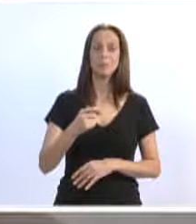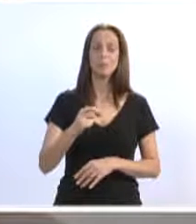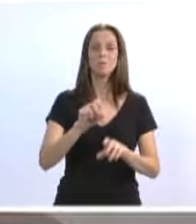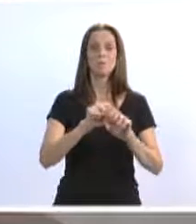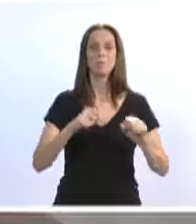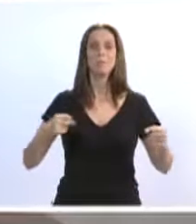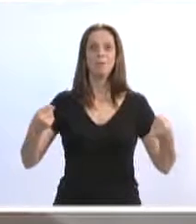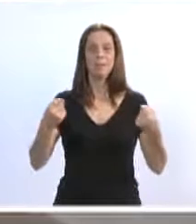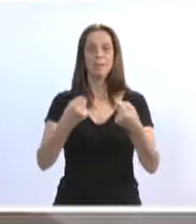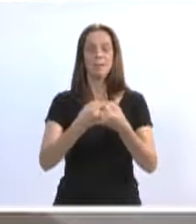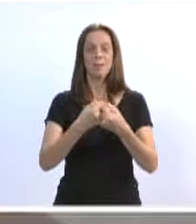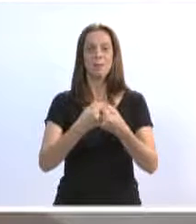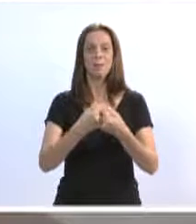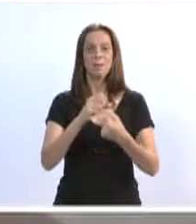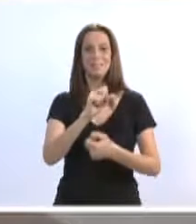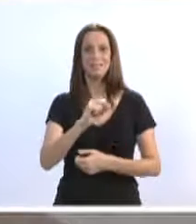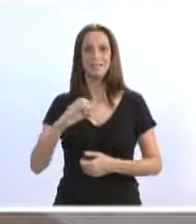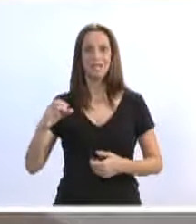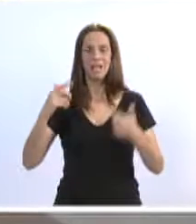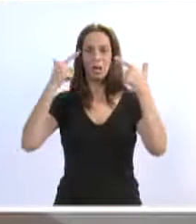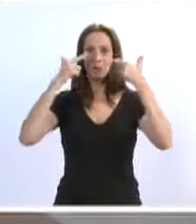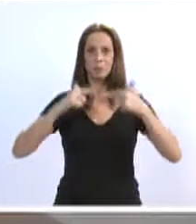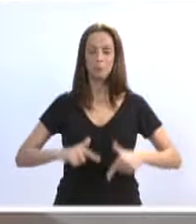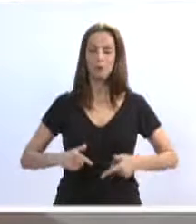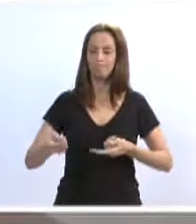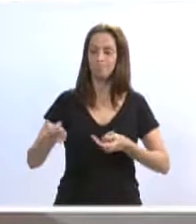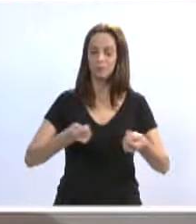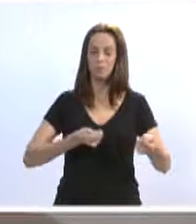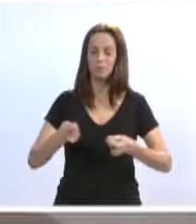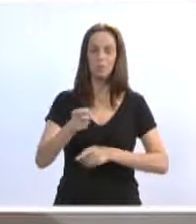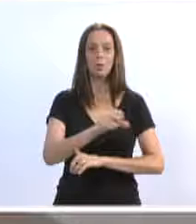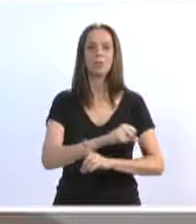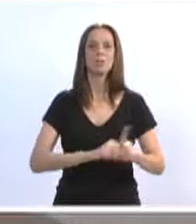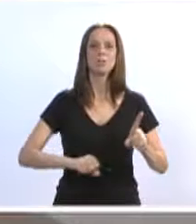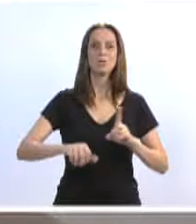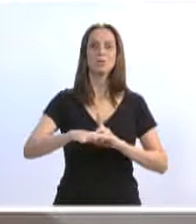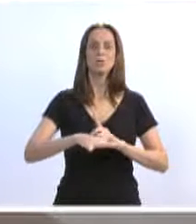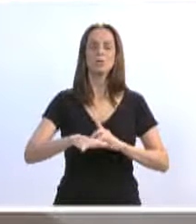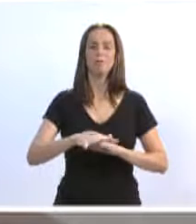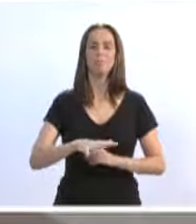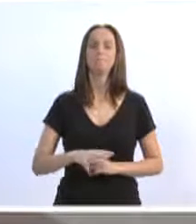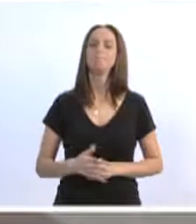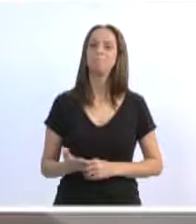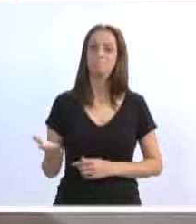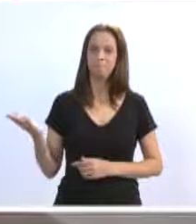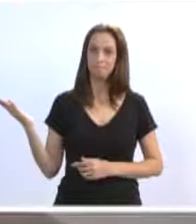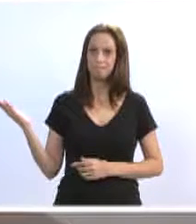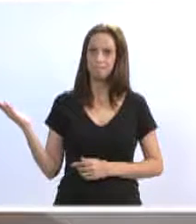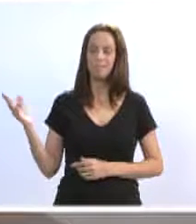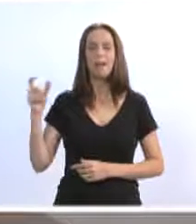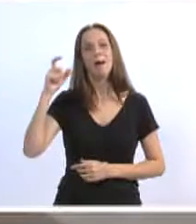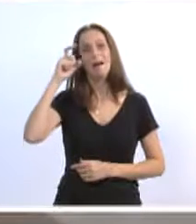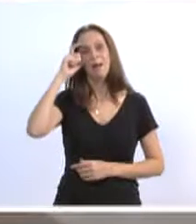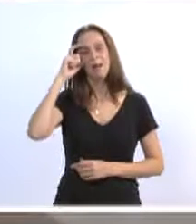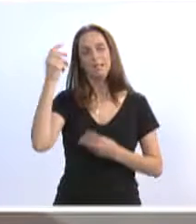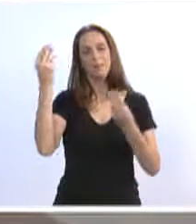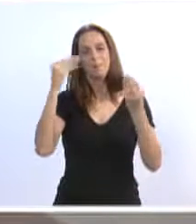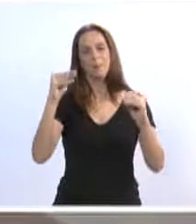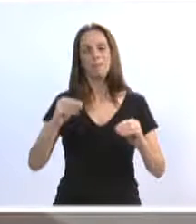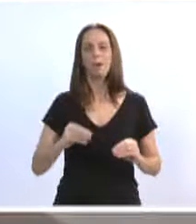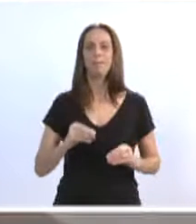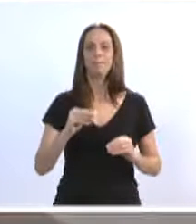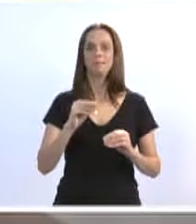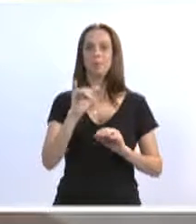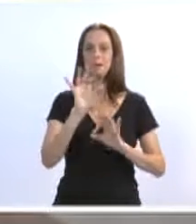de Transparência e Controle Social. Tem algumas fotos aqui, mas enquanto o Ari coloca as fotos,